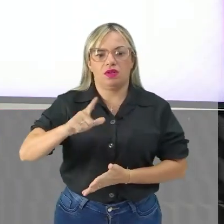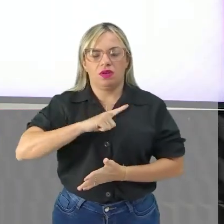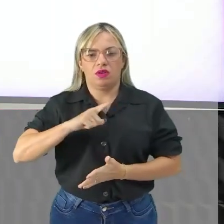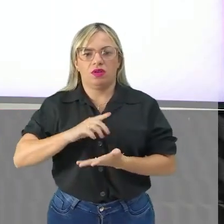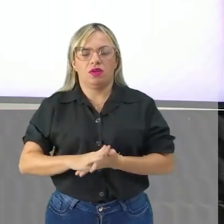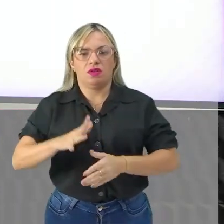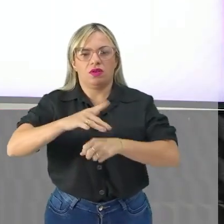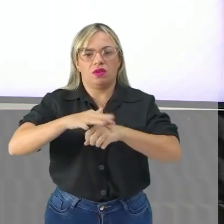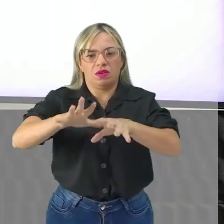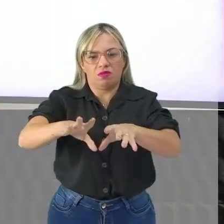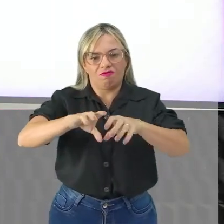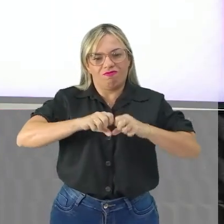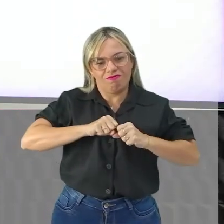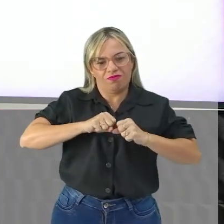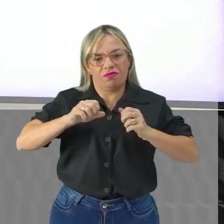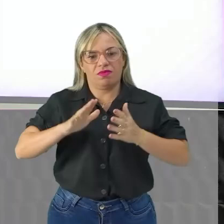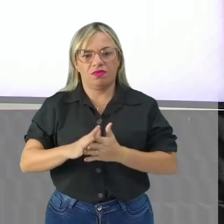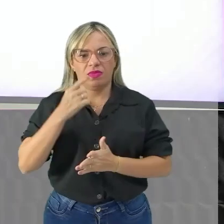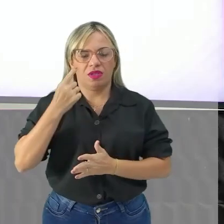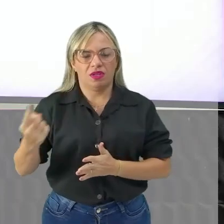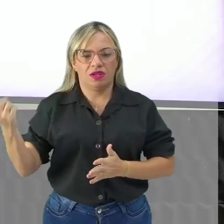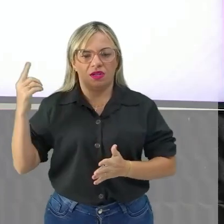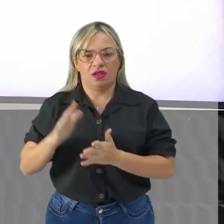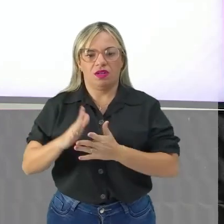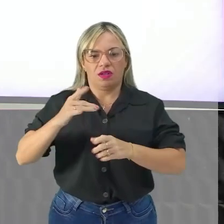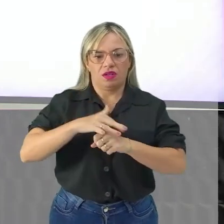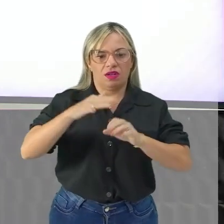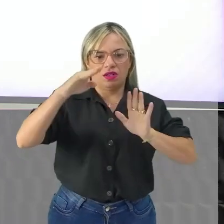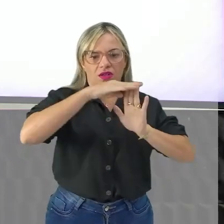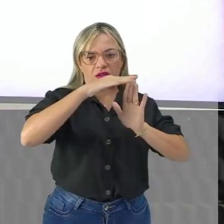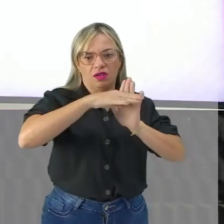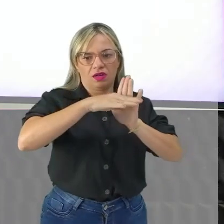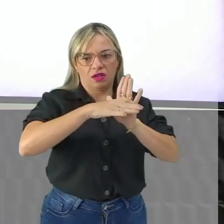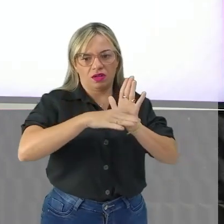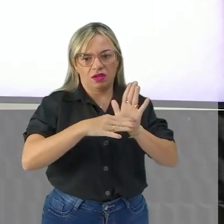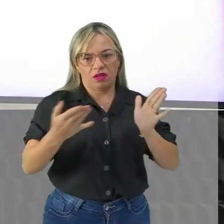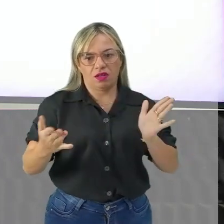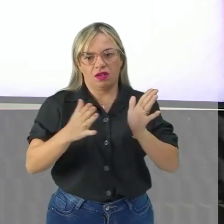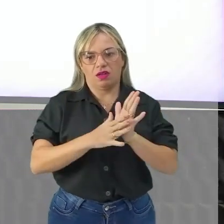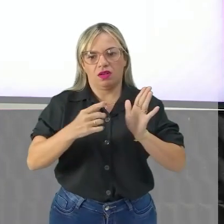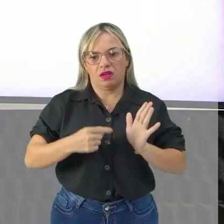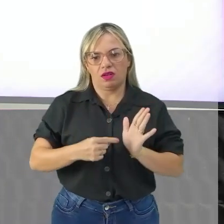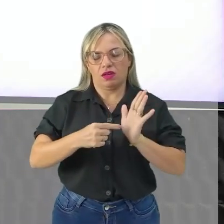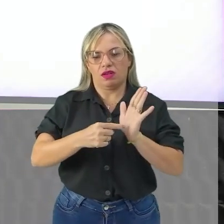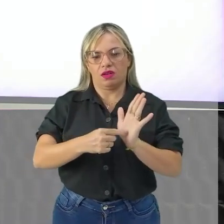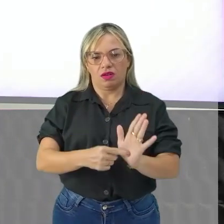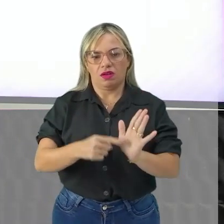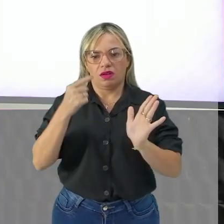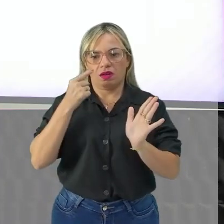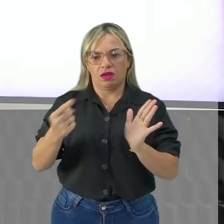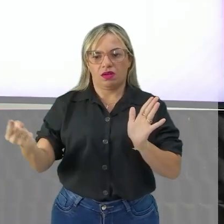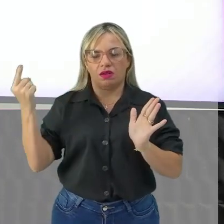infectada com a doença. Das doenças abaixo, aquela considerada